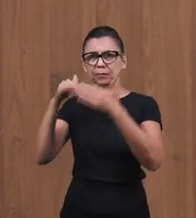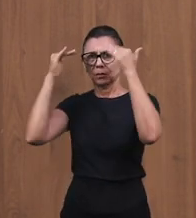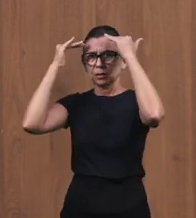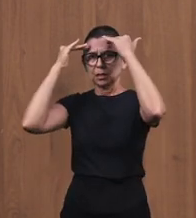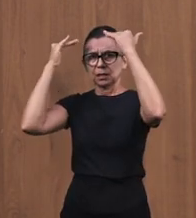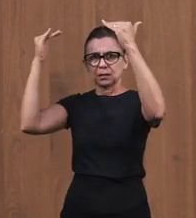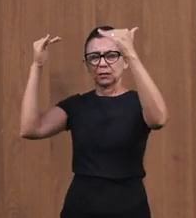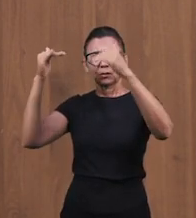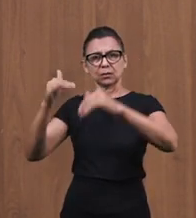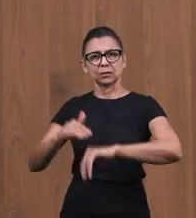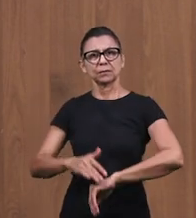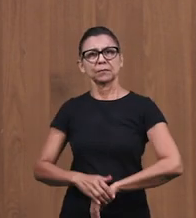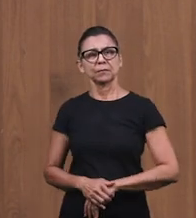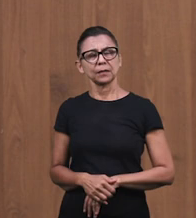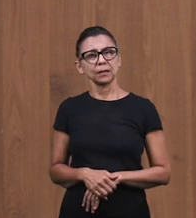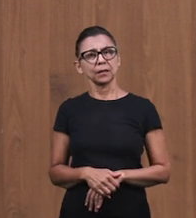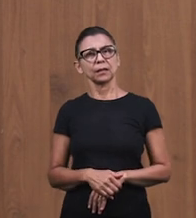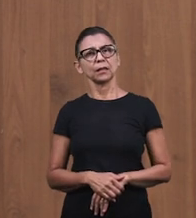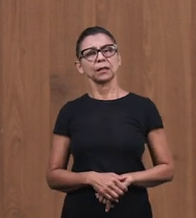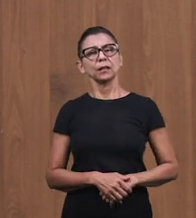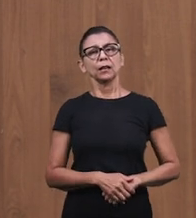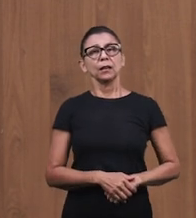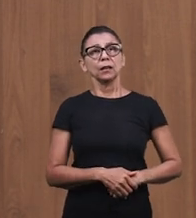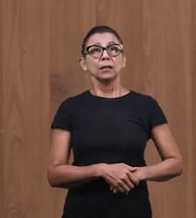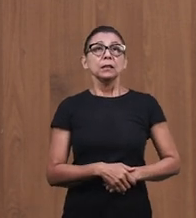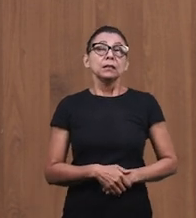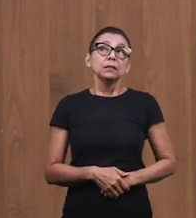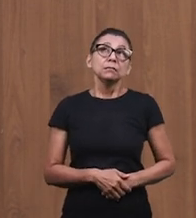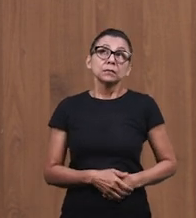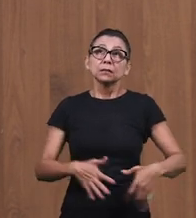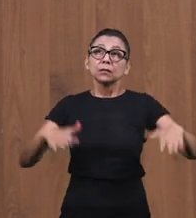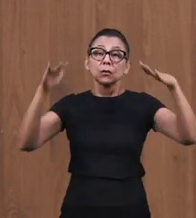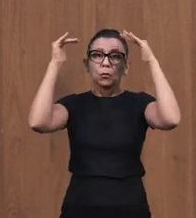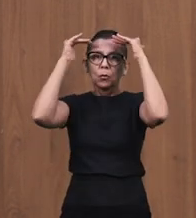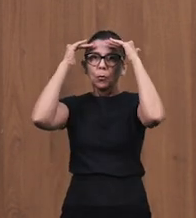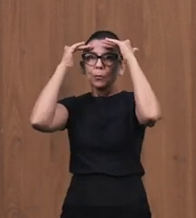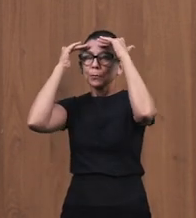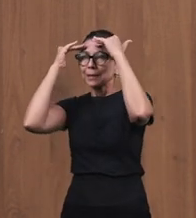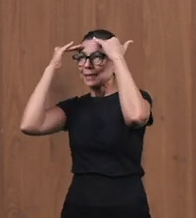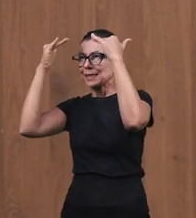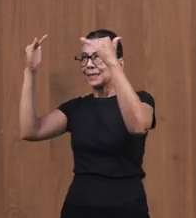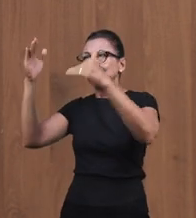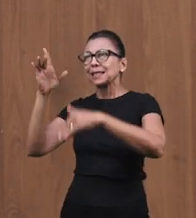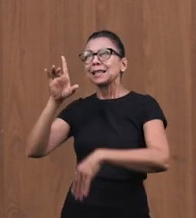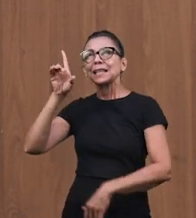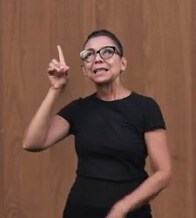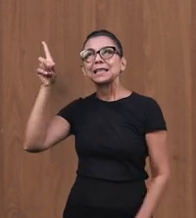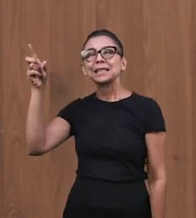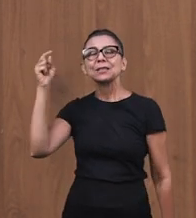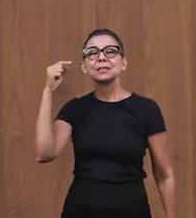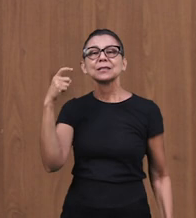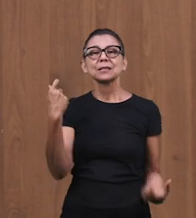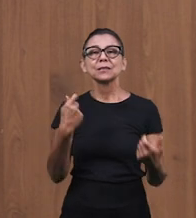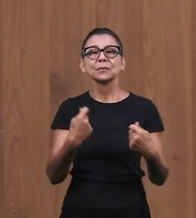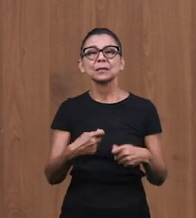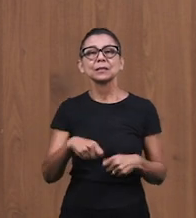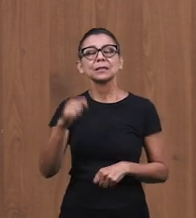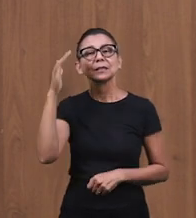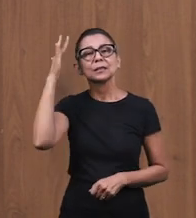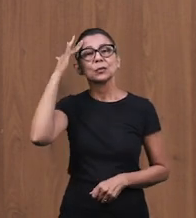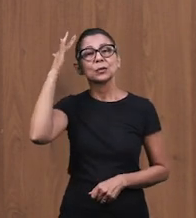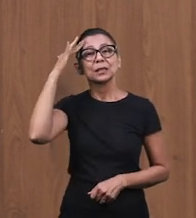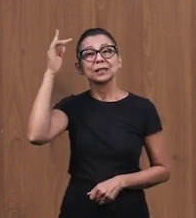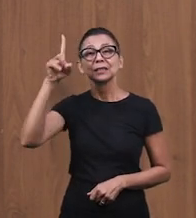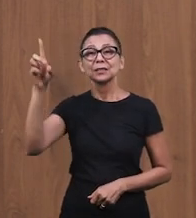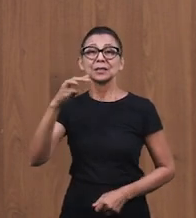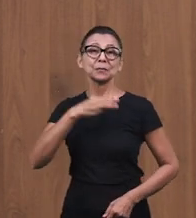vida. E olha, temer a Deus tem a ver com a nossa consciência da grandeza de Deus, da sua infinita